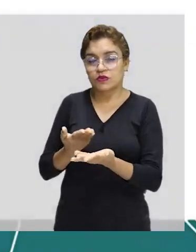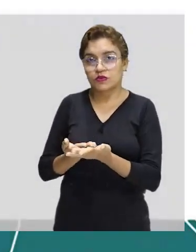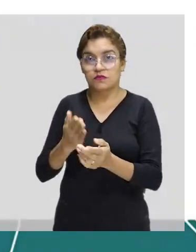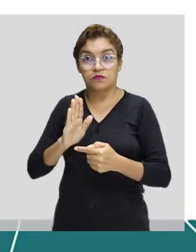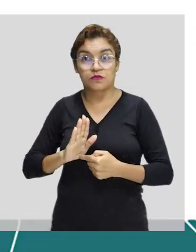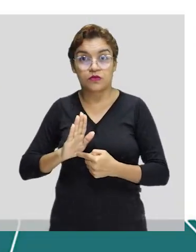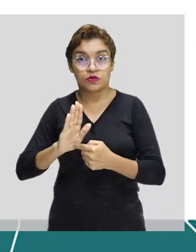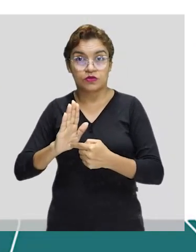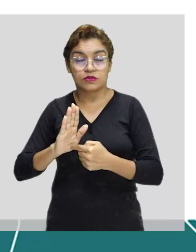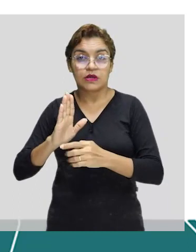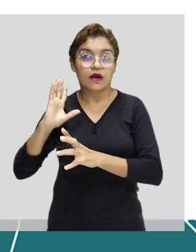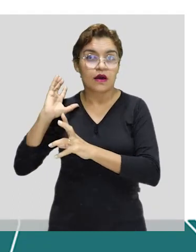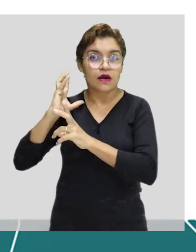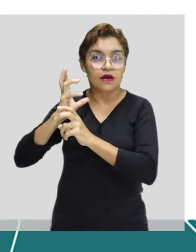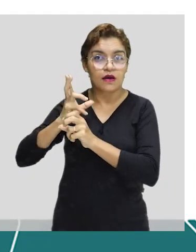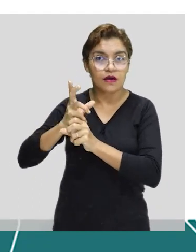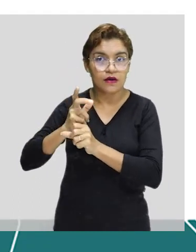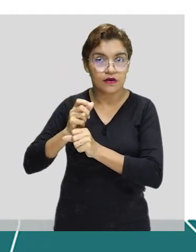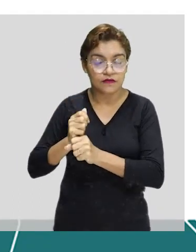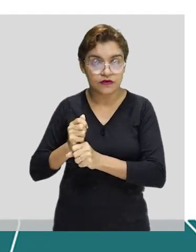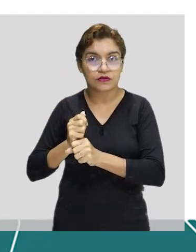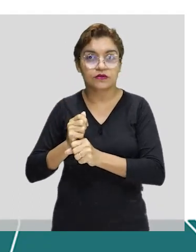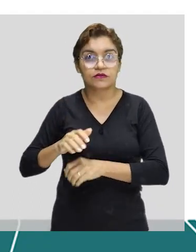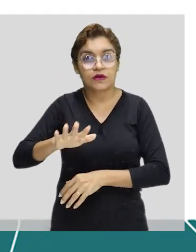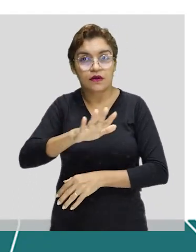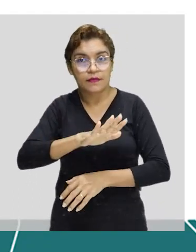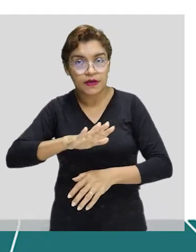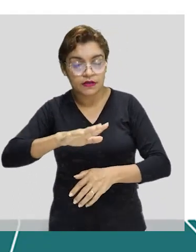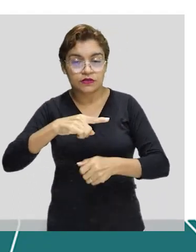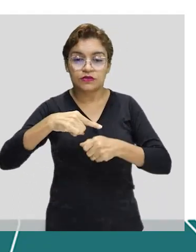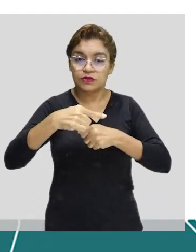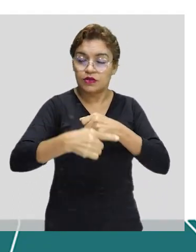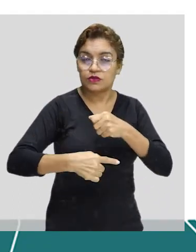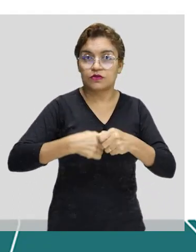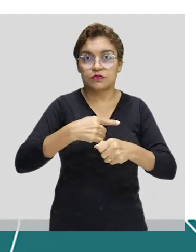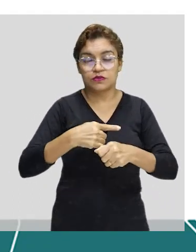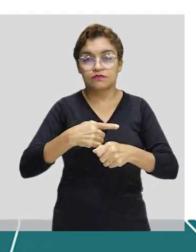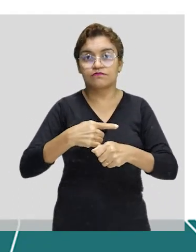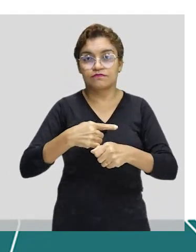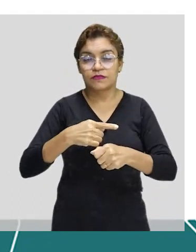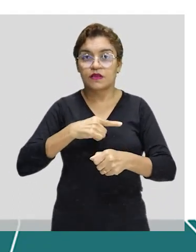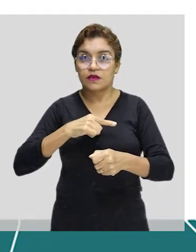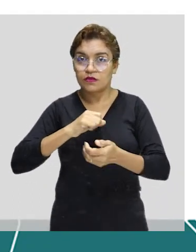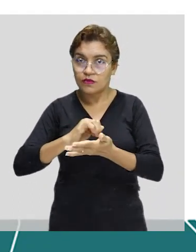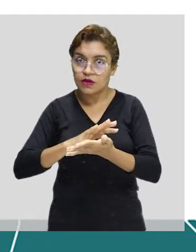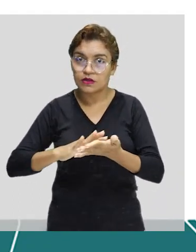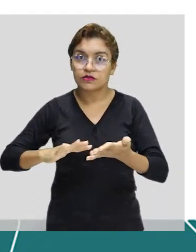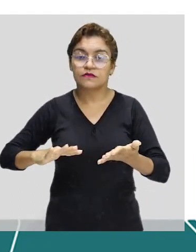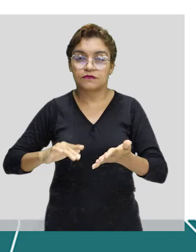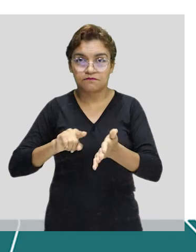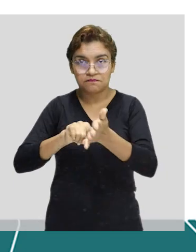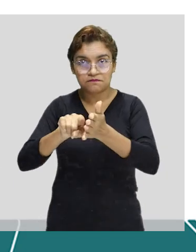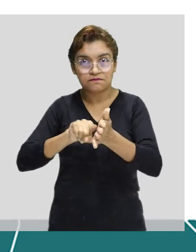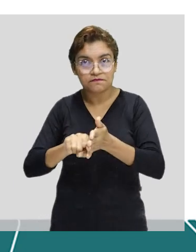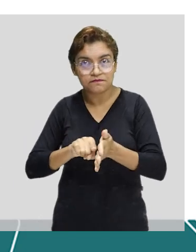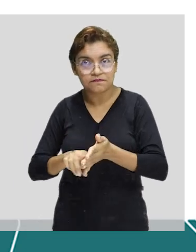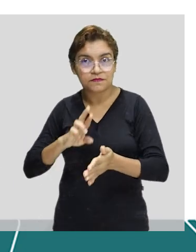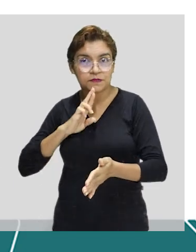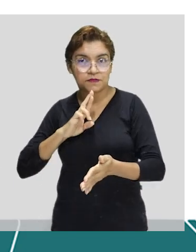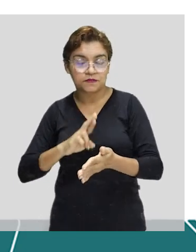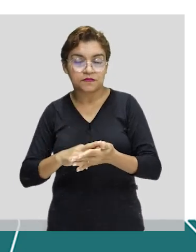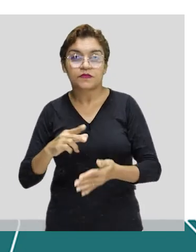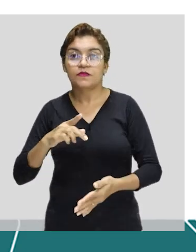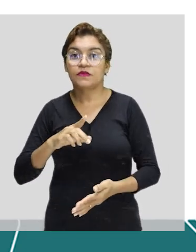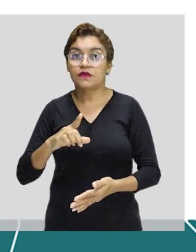estaremos revisando toda essa parte de atomística através da resolução de questões. Então, nós temos